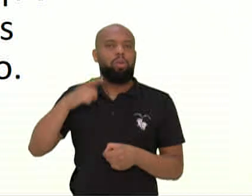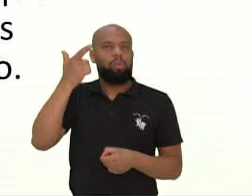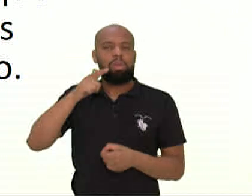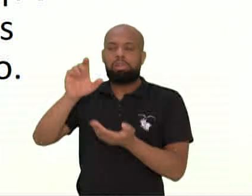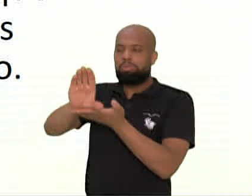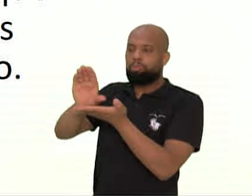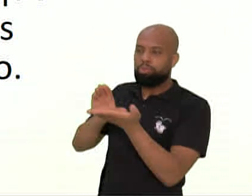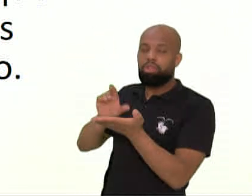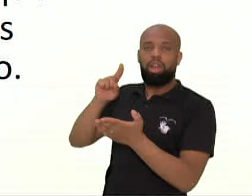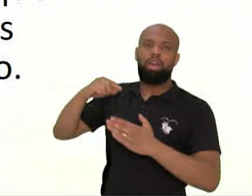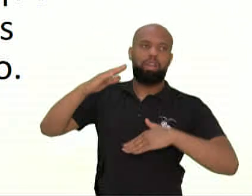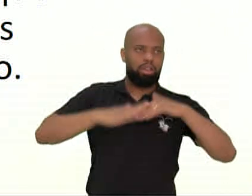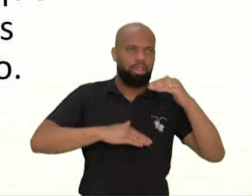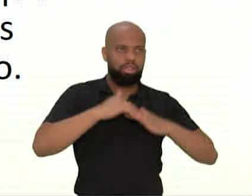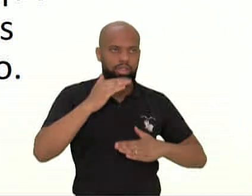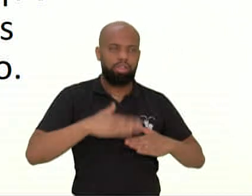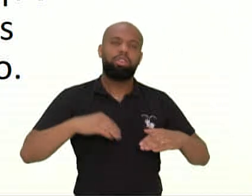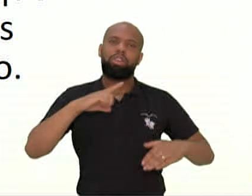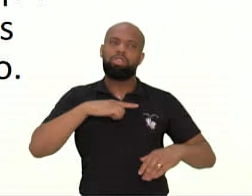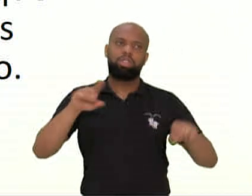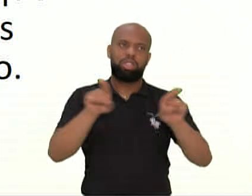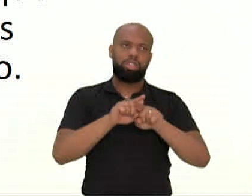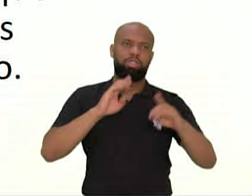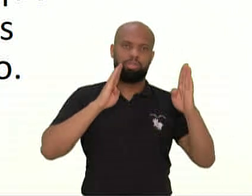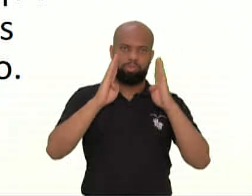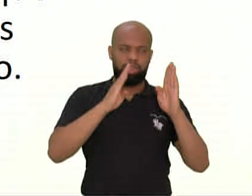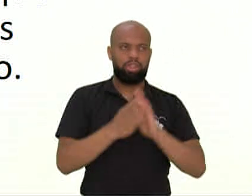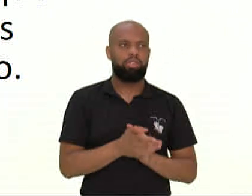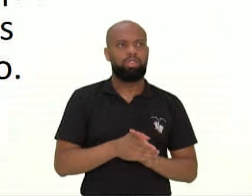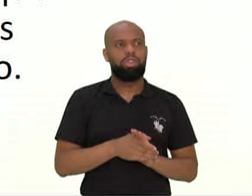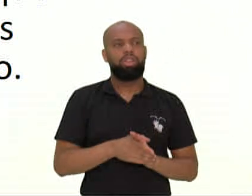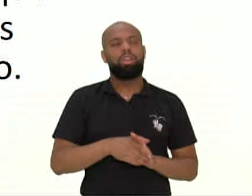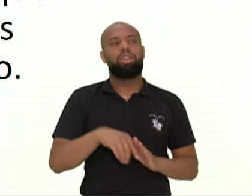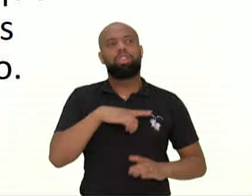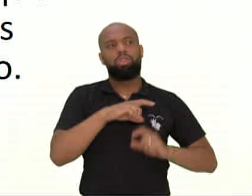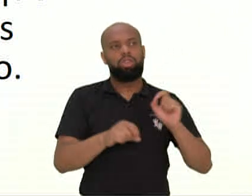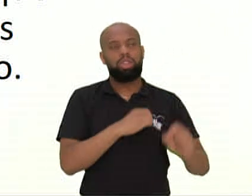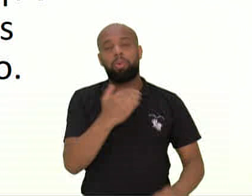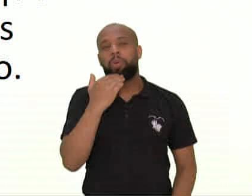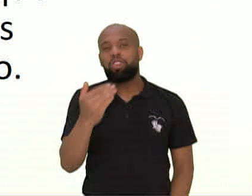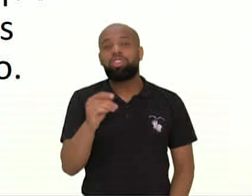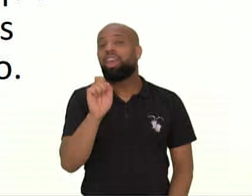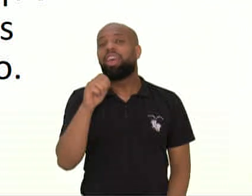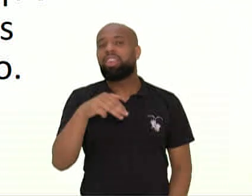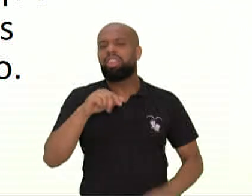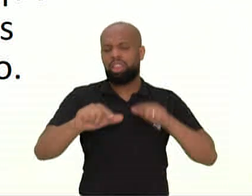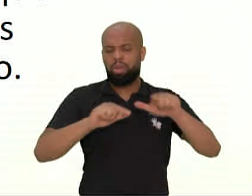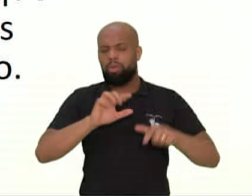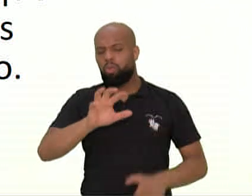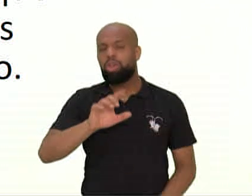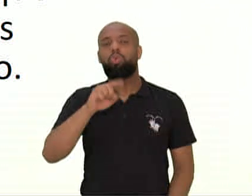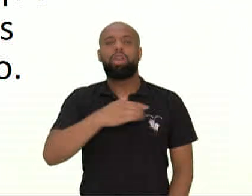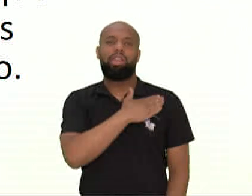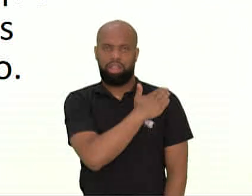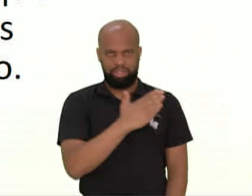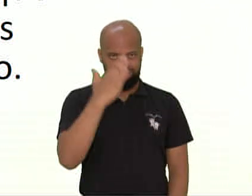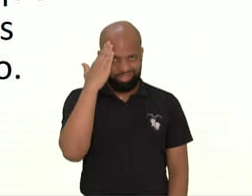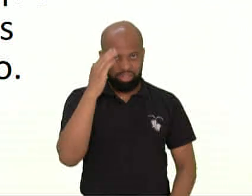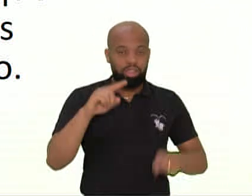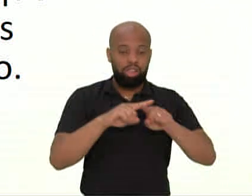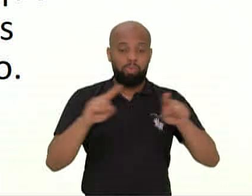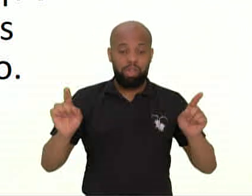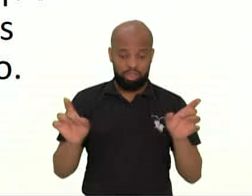isso aí era uma profissão que tinha até na época. E era comum que eles recorressem ao exército. Porém, gente, após a Guerra